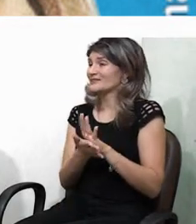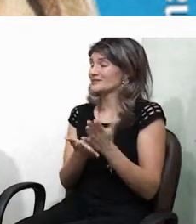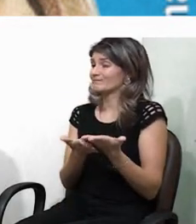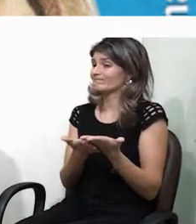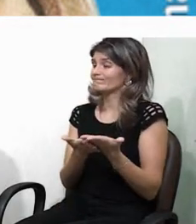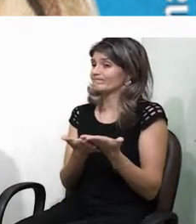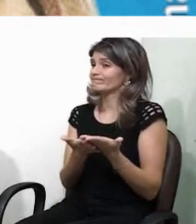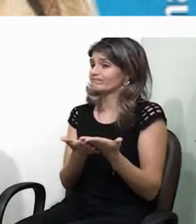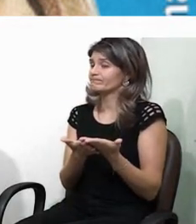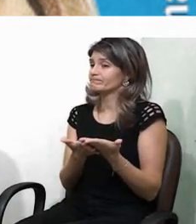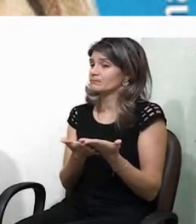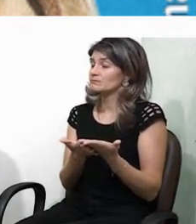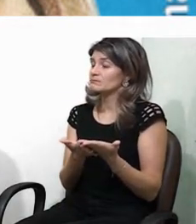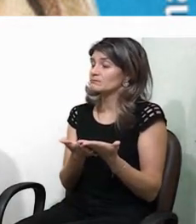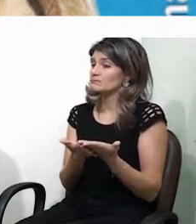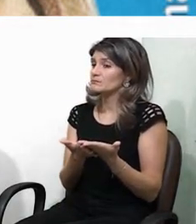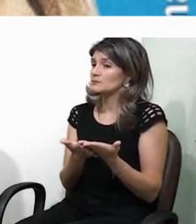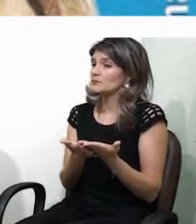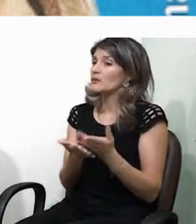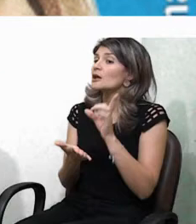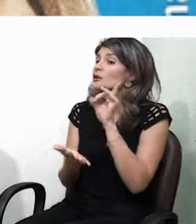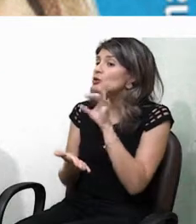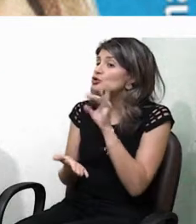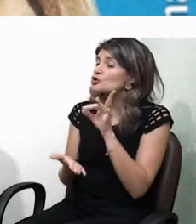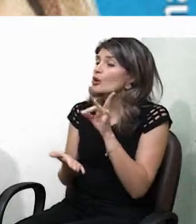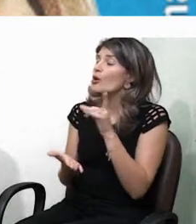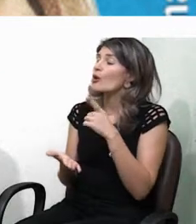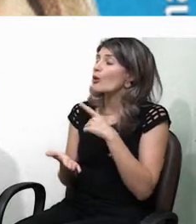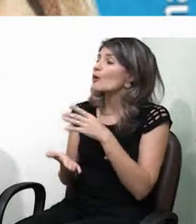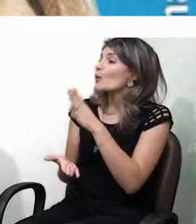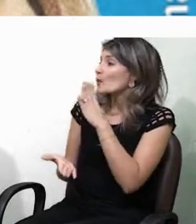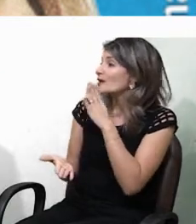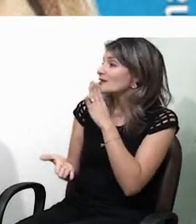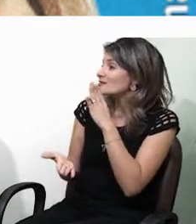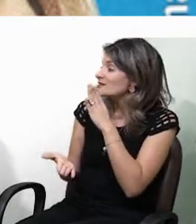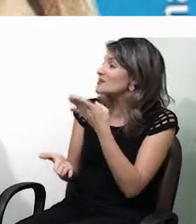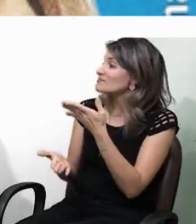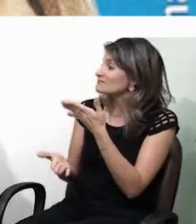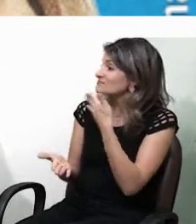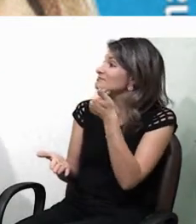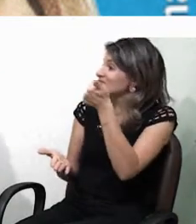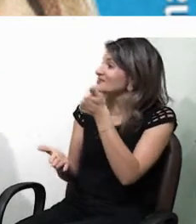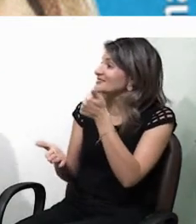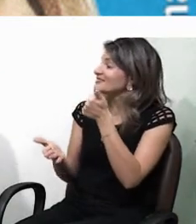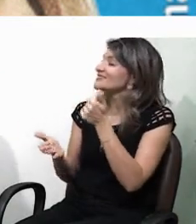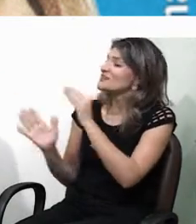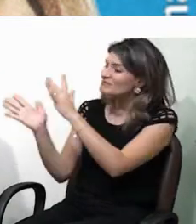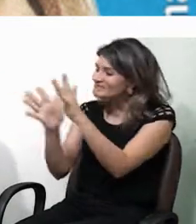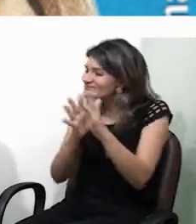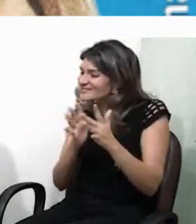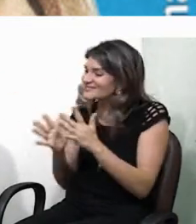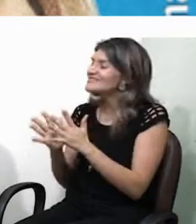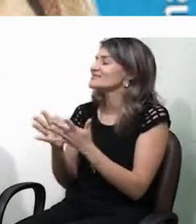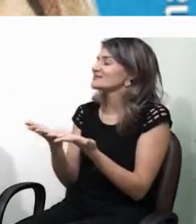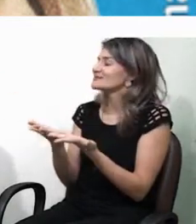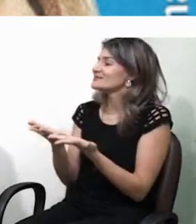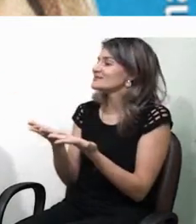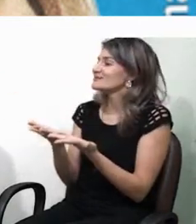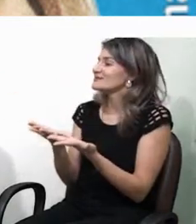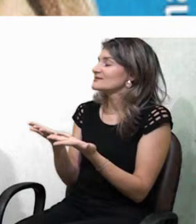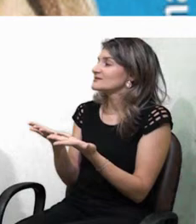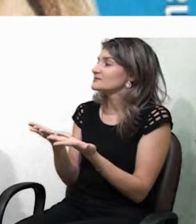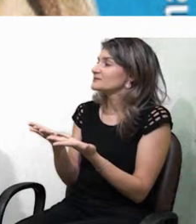mundo tem medo do desconhecido. Então, é só a gente tornar ele conhecido. Então, é só a gente aprender a língua de